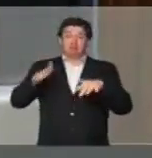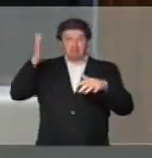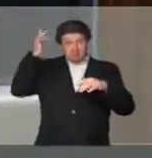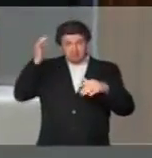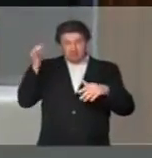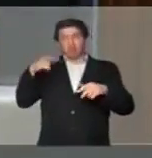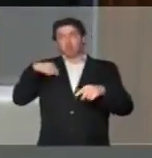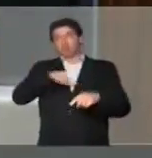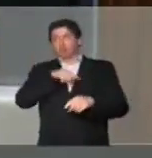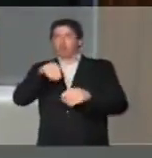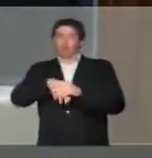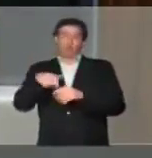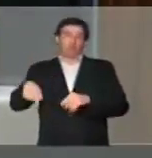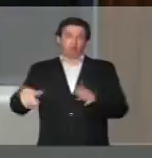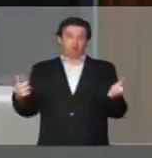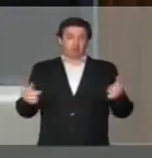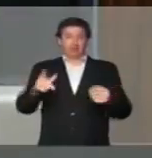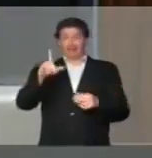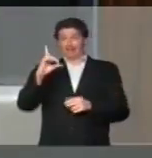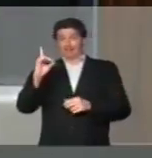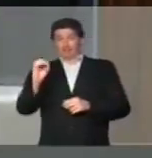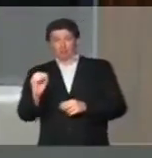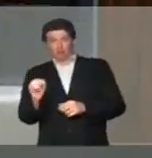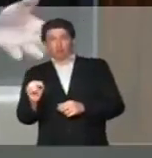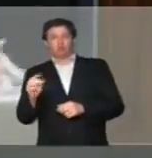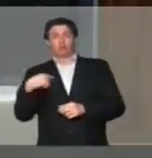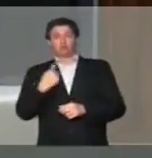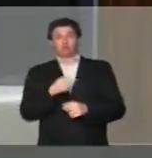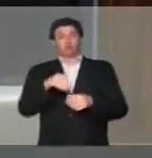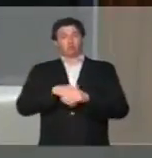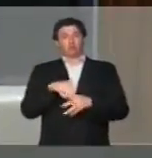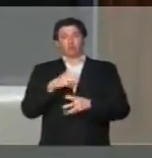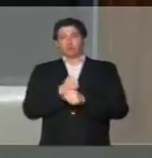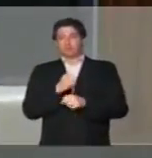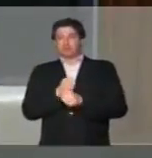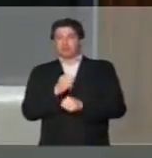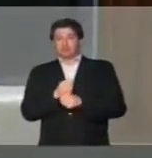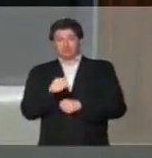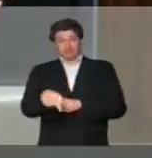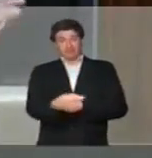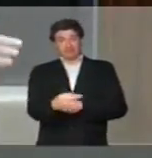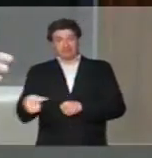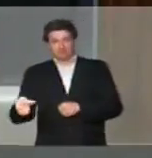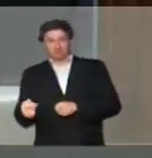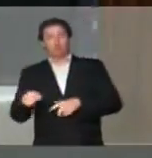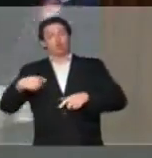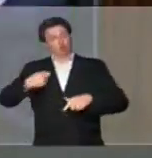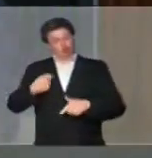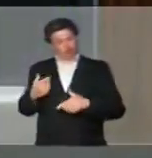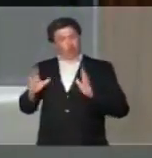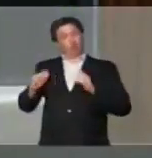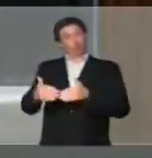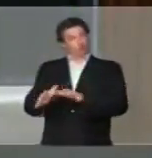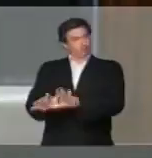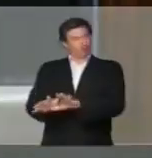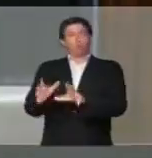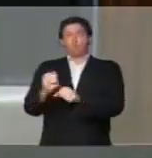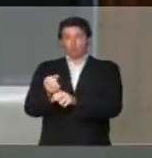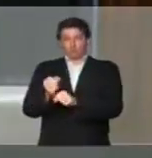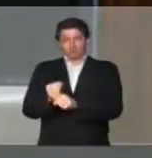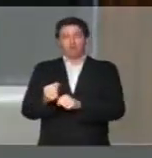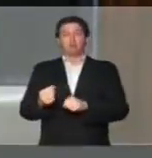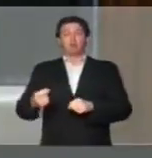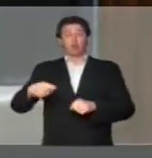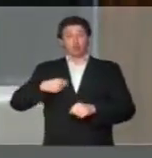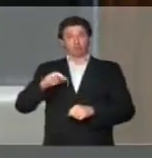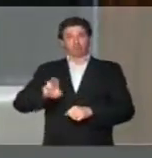amanhã votemos aqui a LDO, votemos o orçamento ainda esta semana. Sou da Comissão de Orçamento